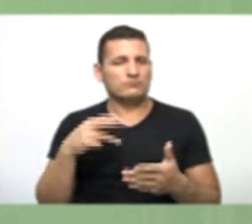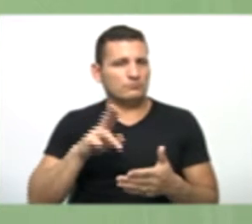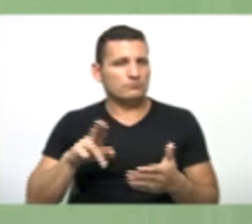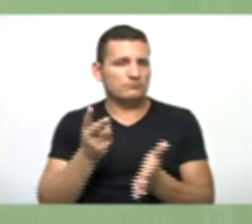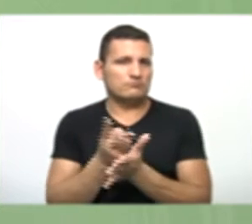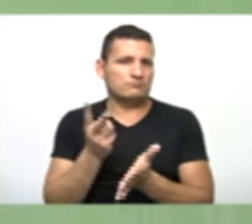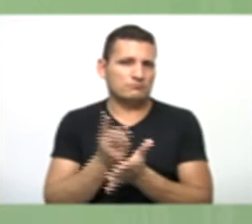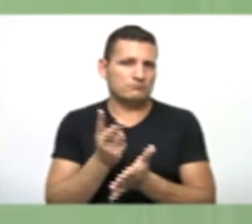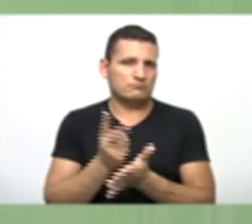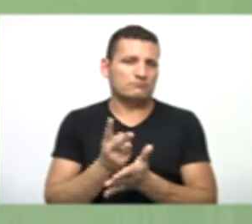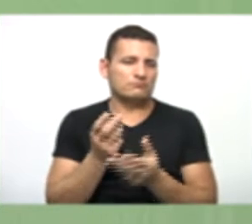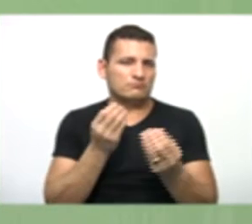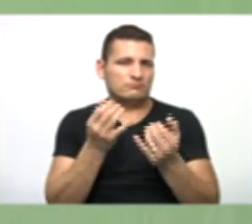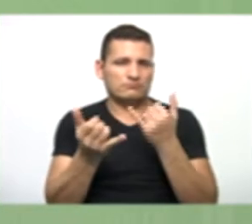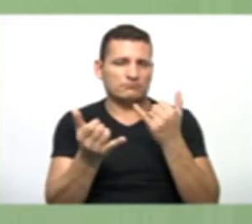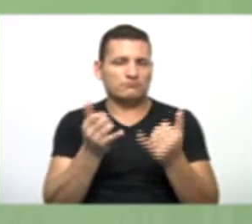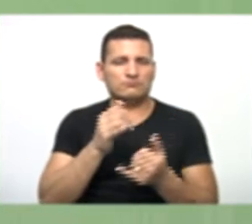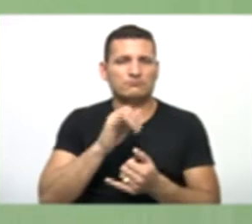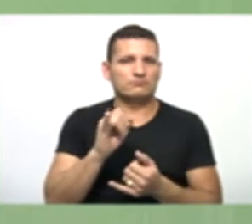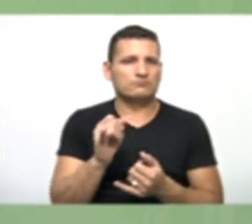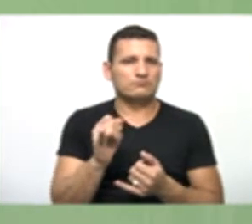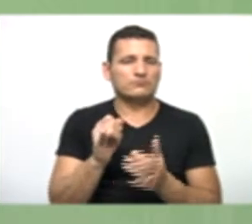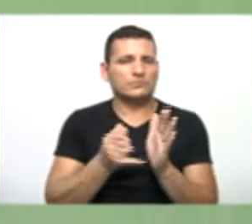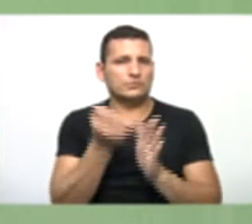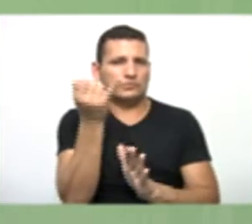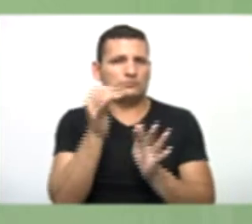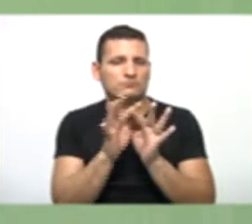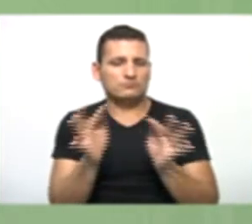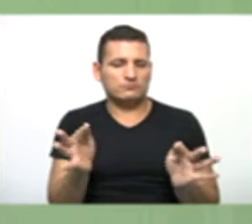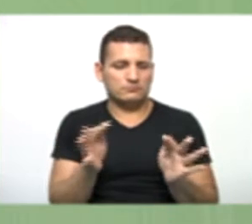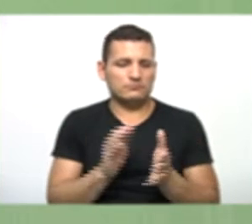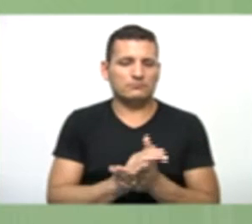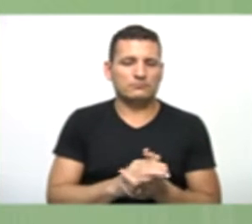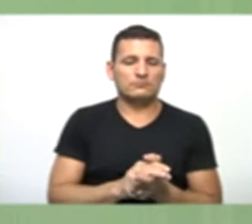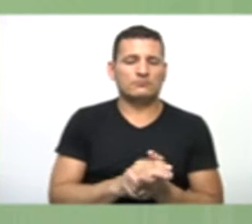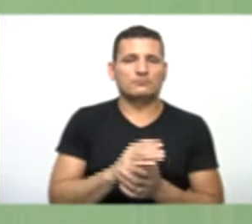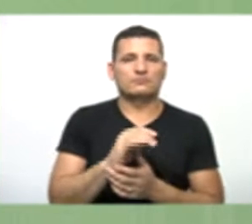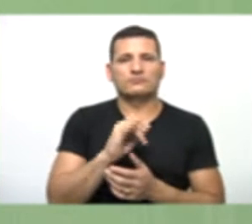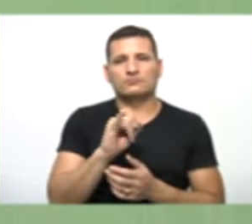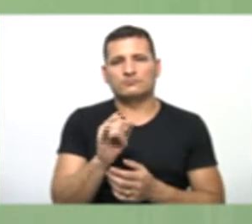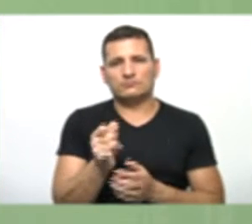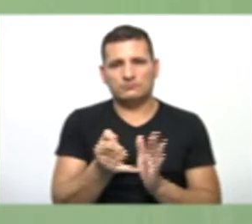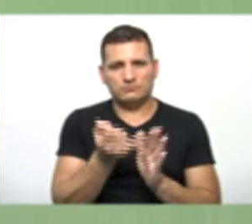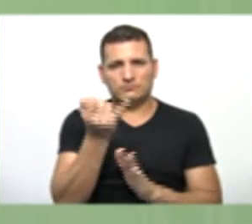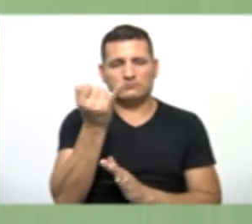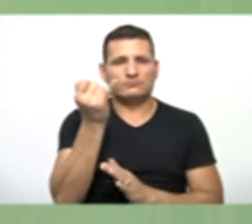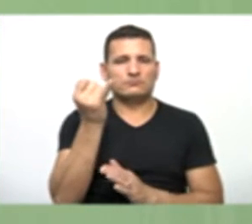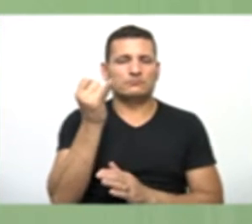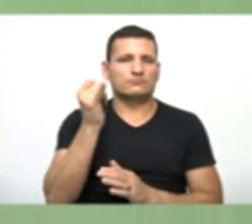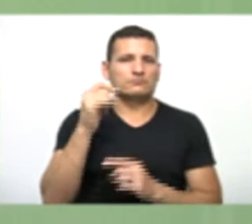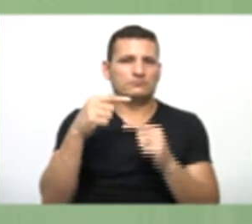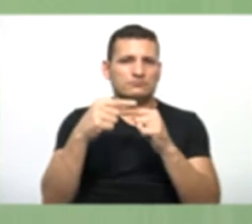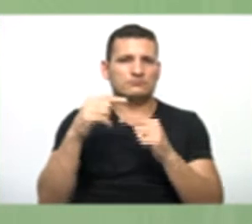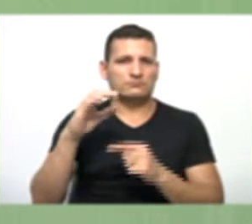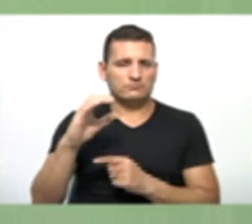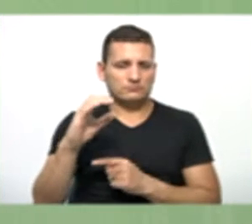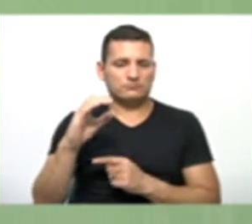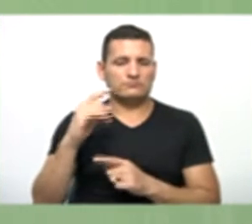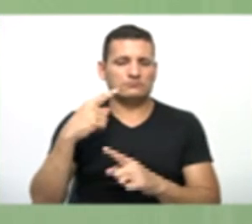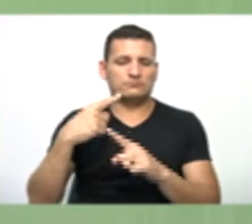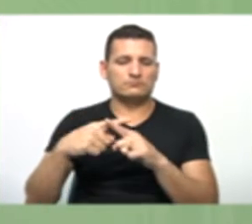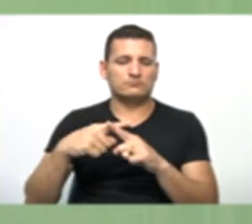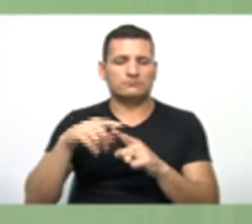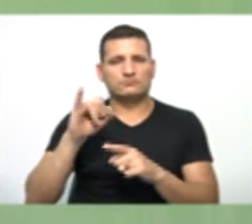juros simples que a gente acabou de ver, ó, que é juros igual capital vezes taxa